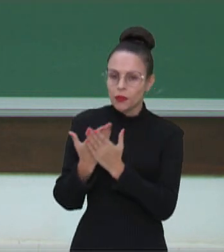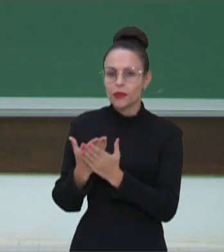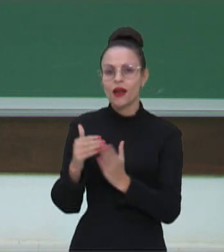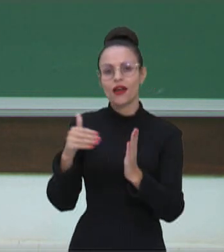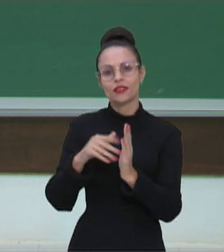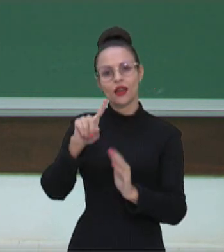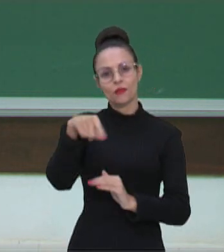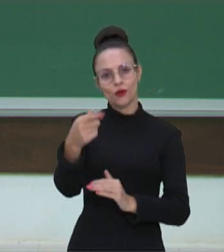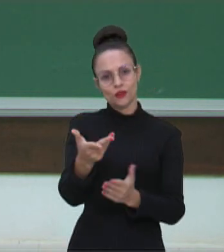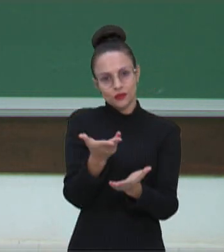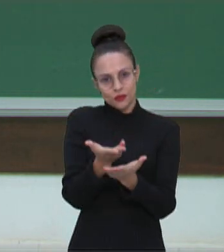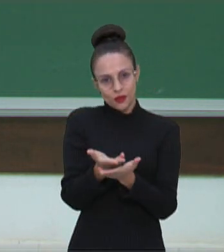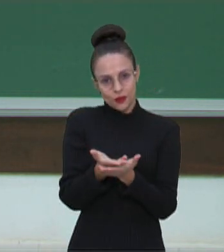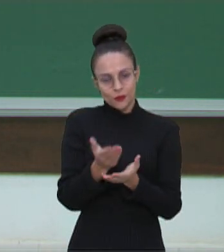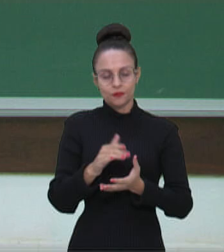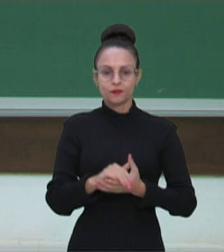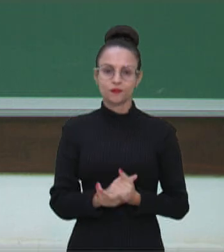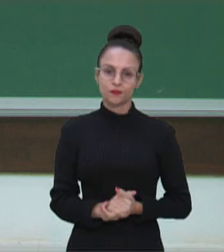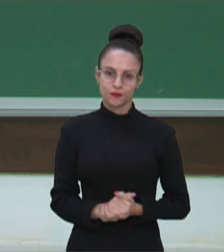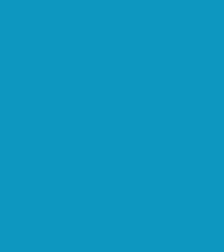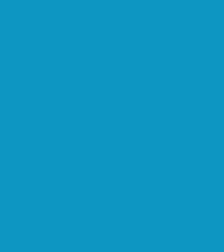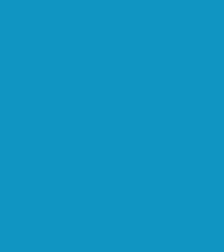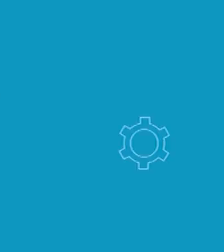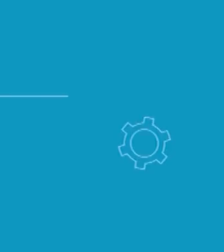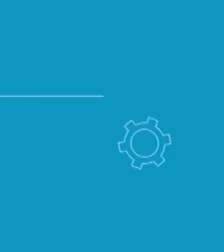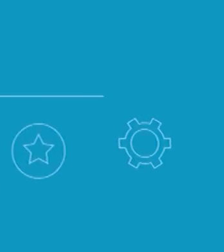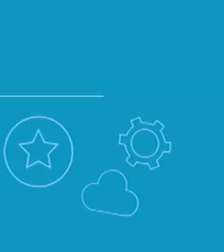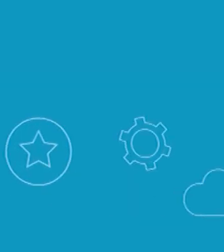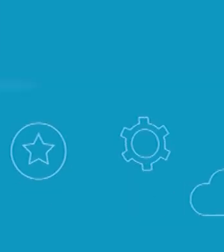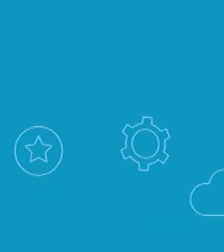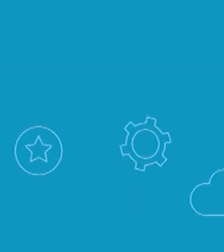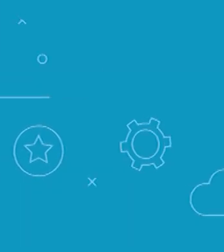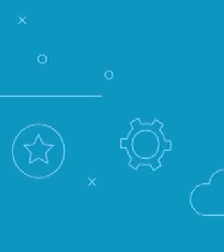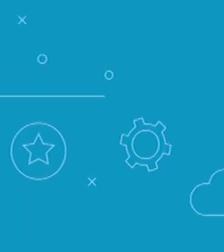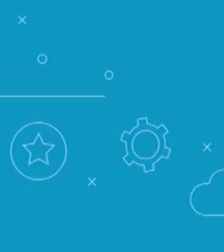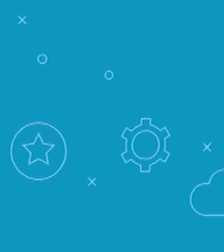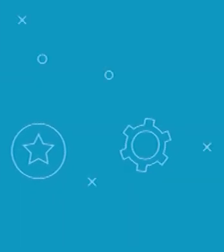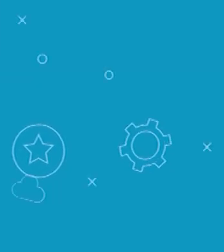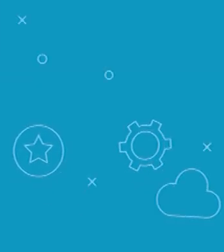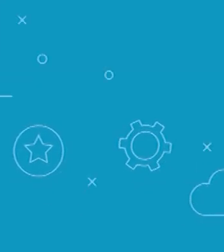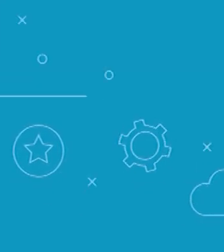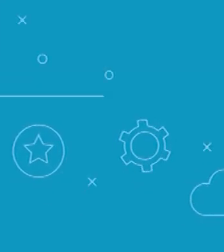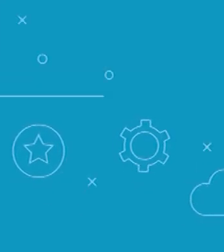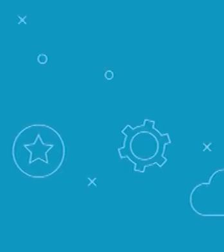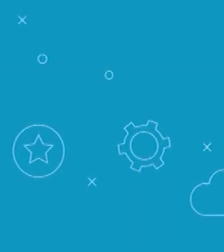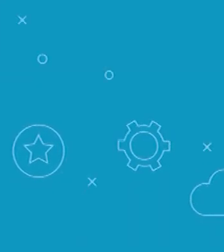até a próxima aula.